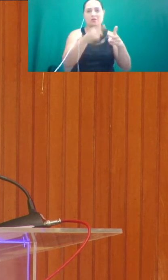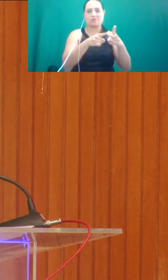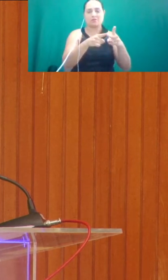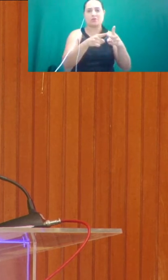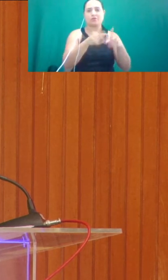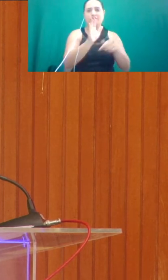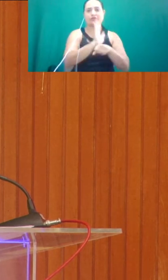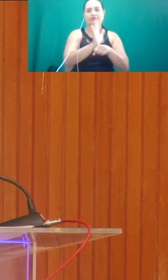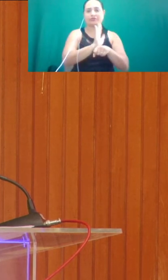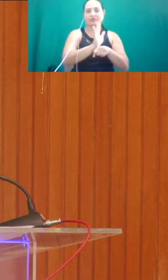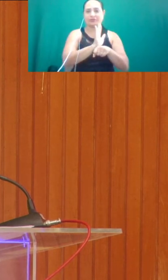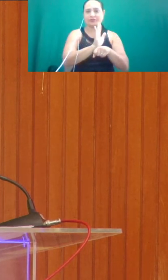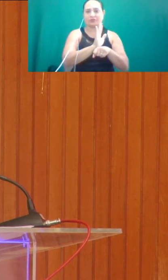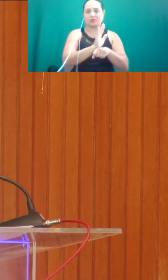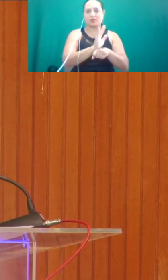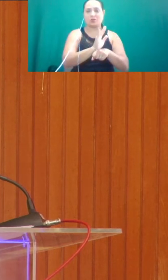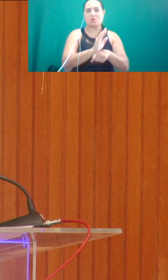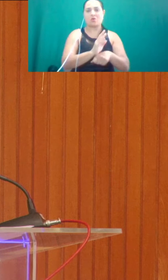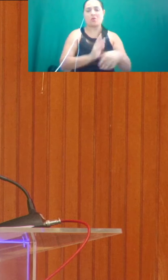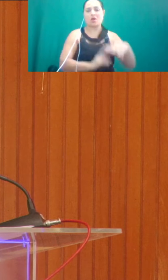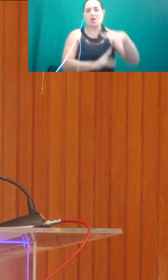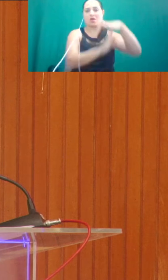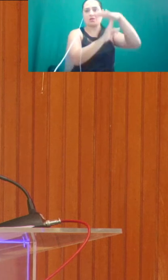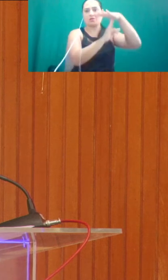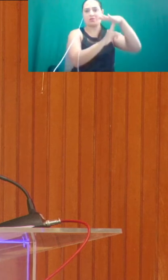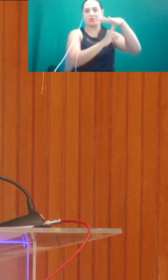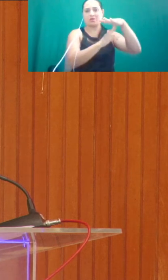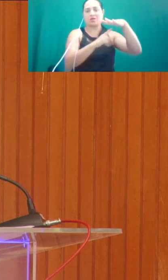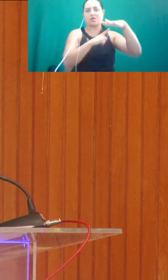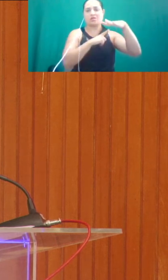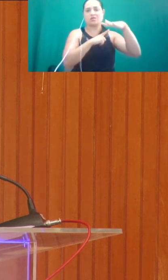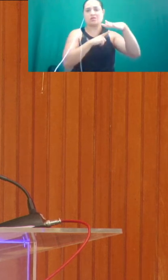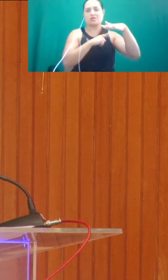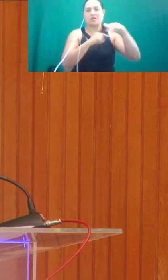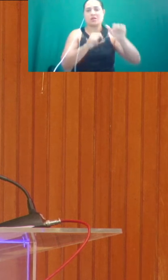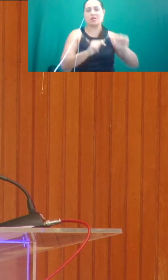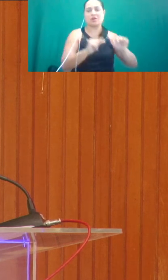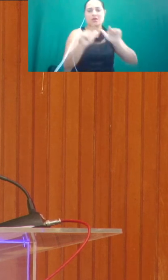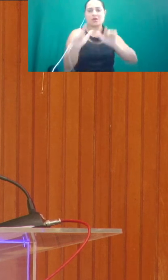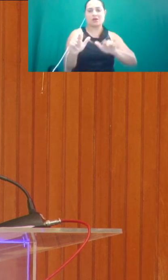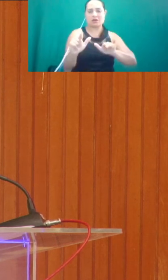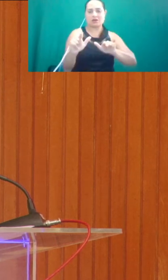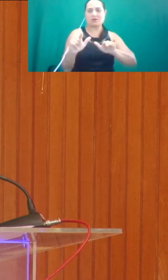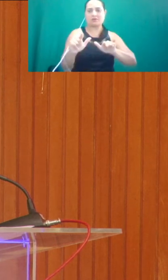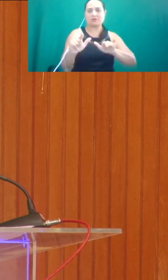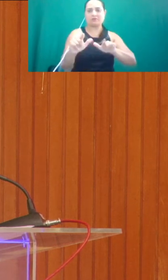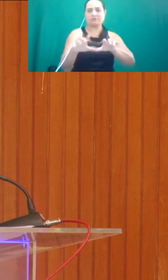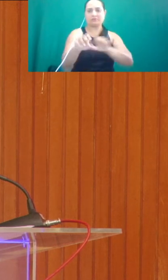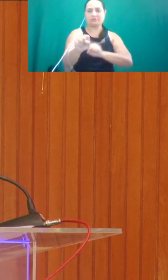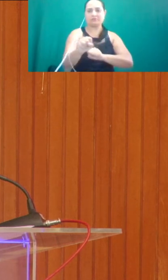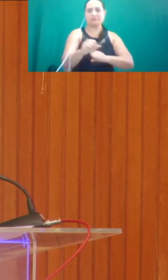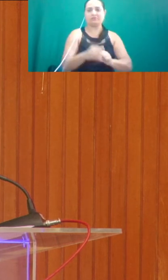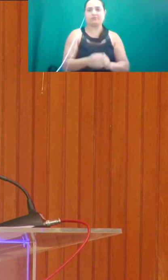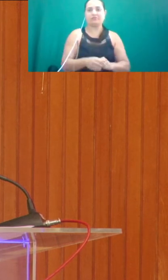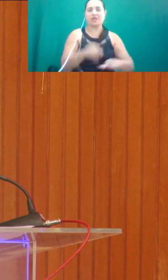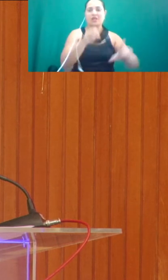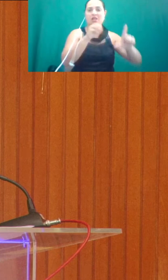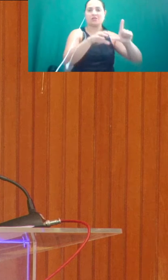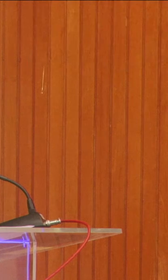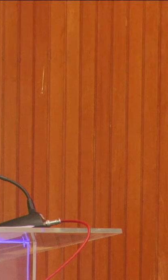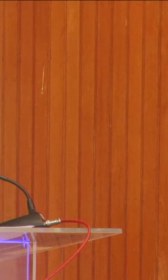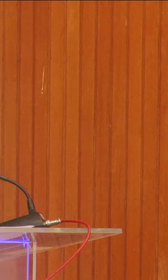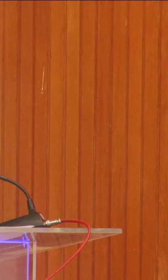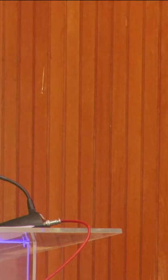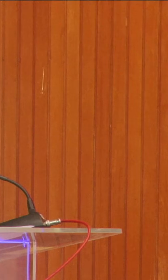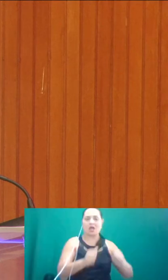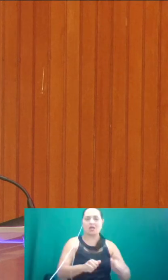Maria José Sobral Silva. Licenciatura em Educação Física, Ângela Souza Pantaleão de